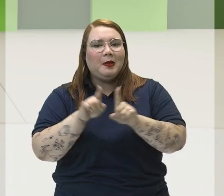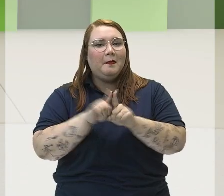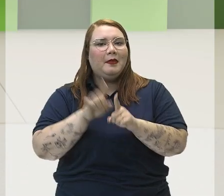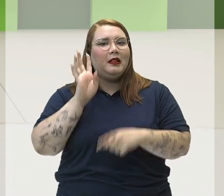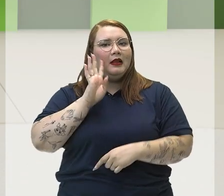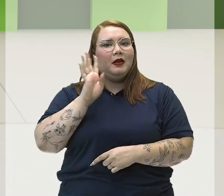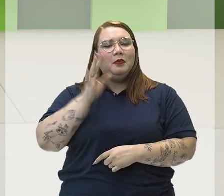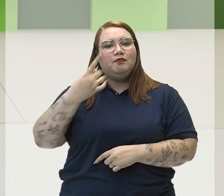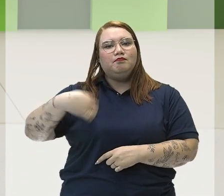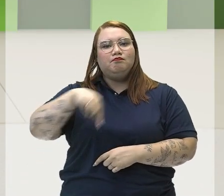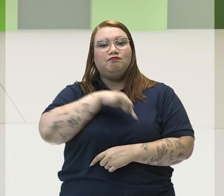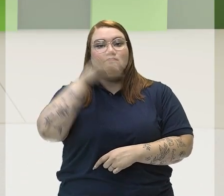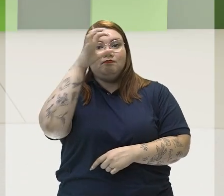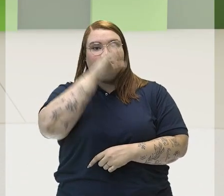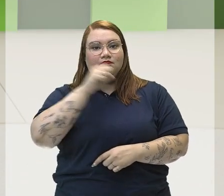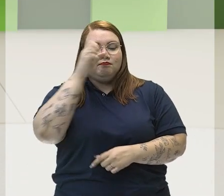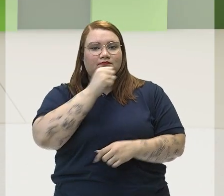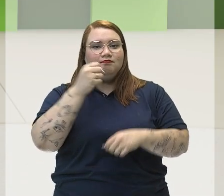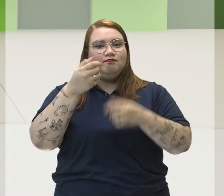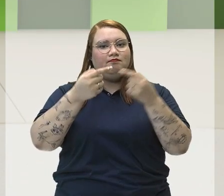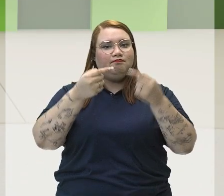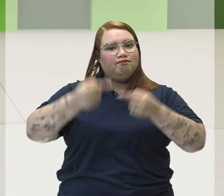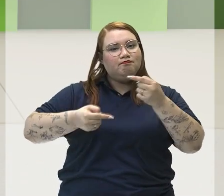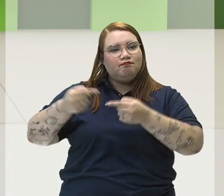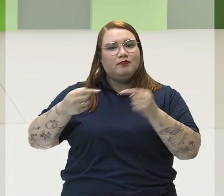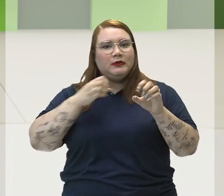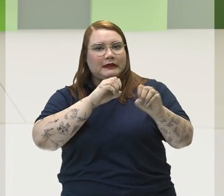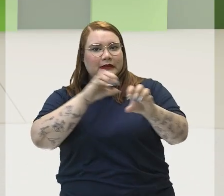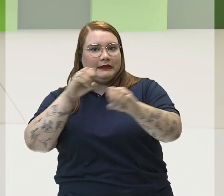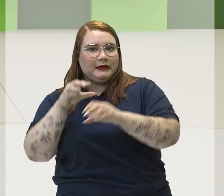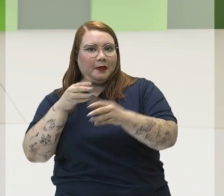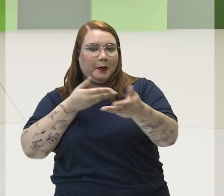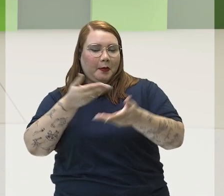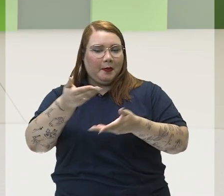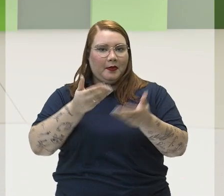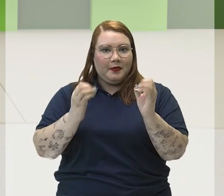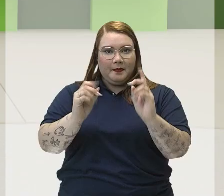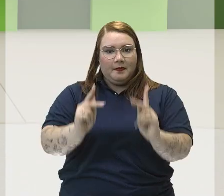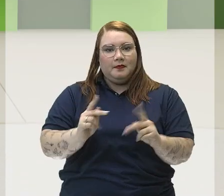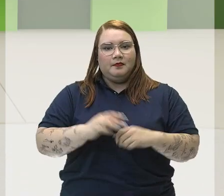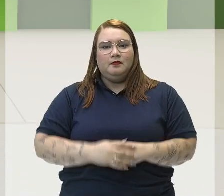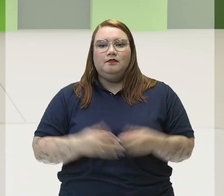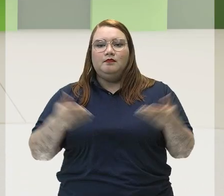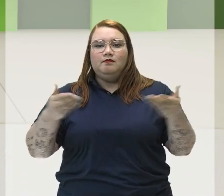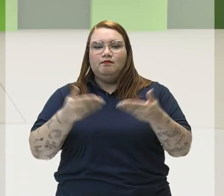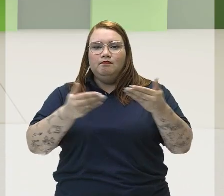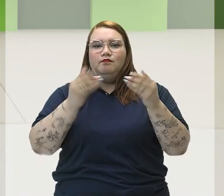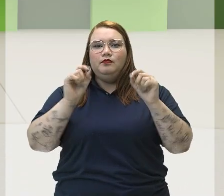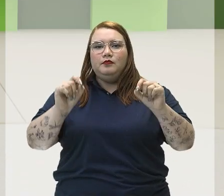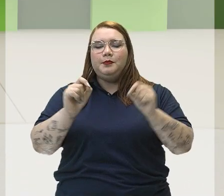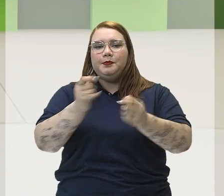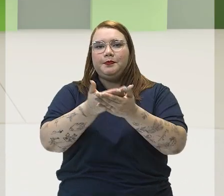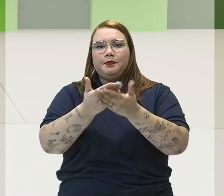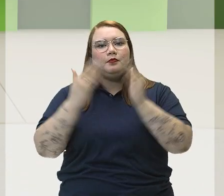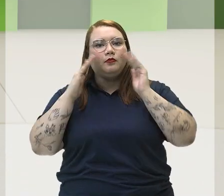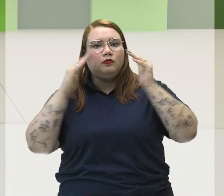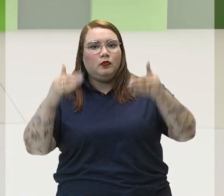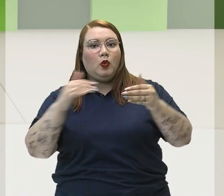para a gente discutir e conversar com vocês. Então, a gente vai falar sobre os Objetivos de